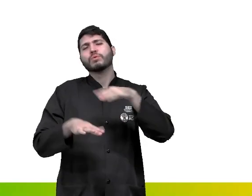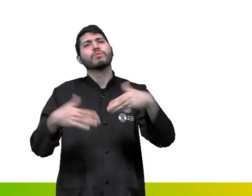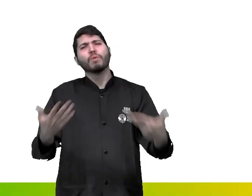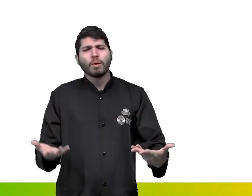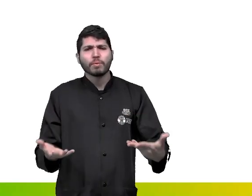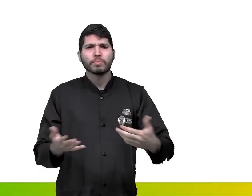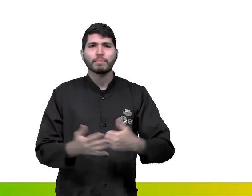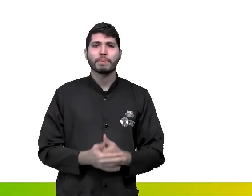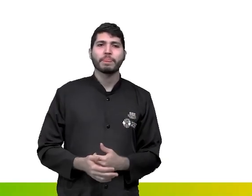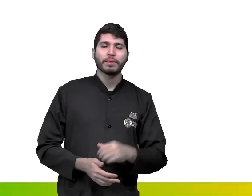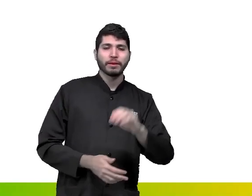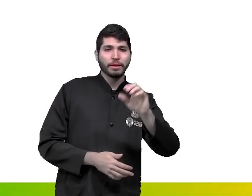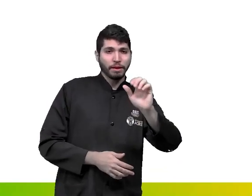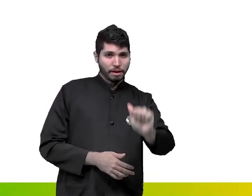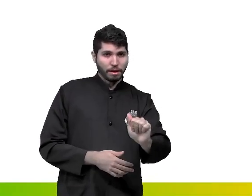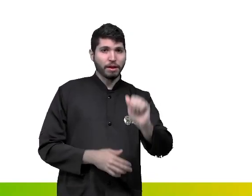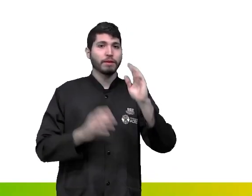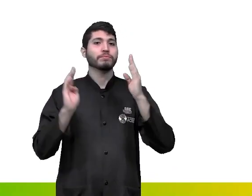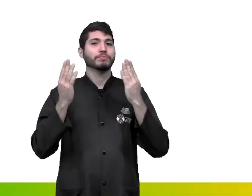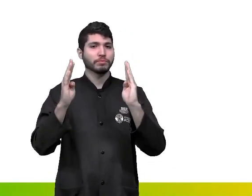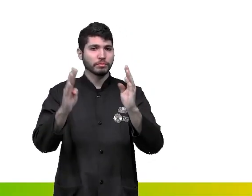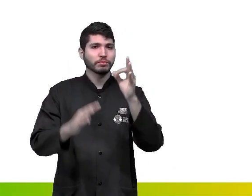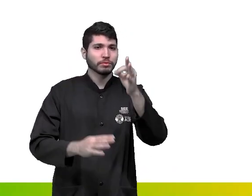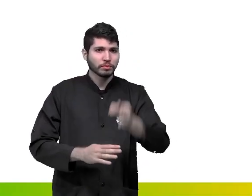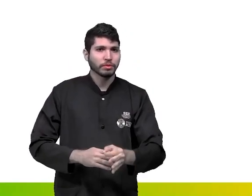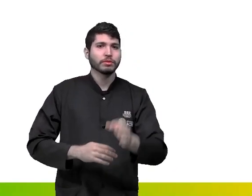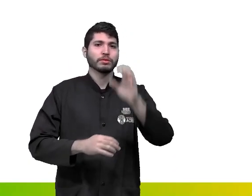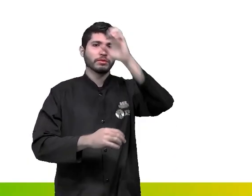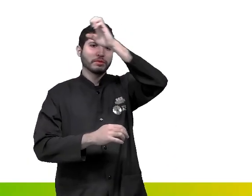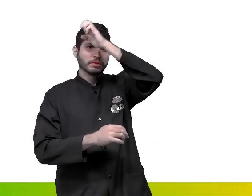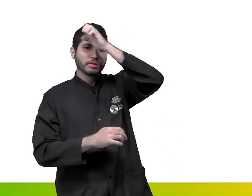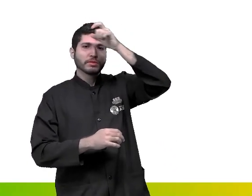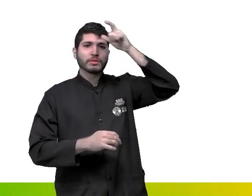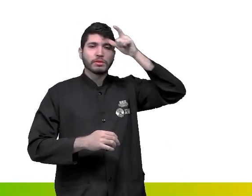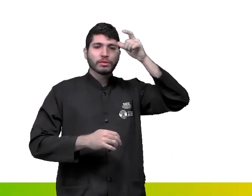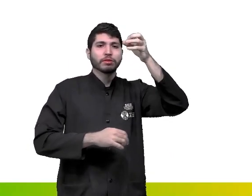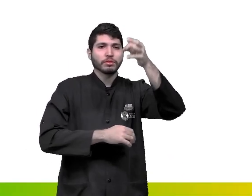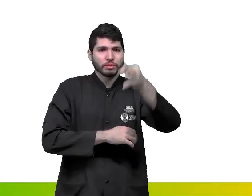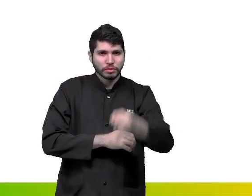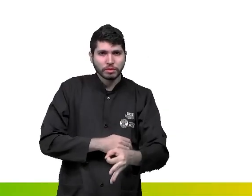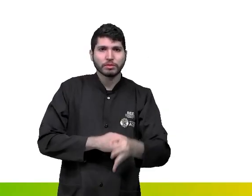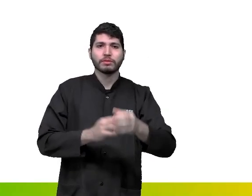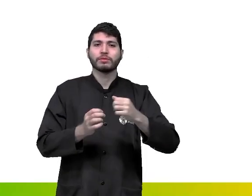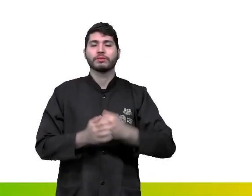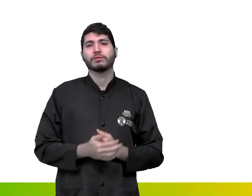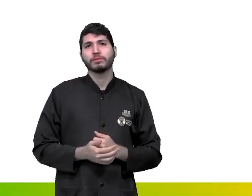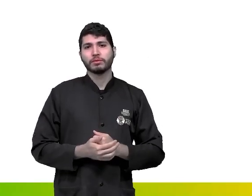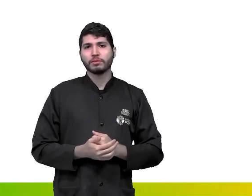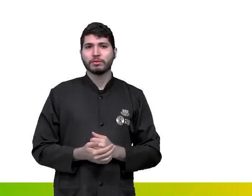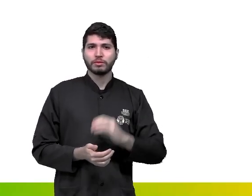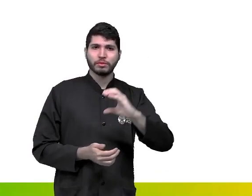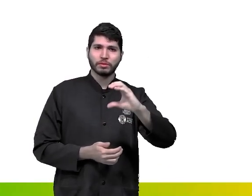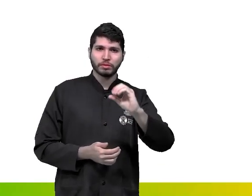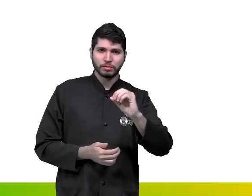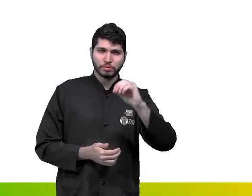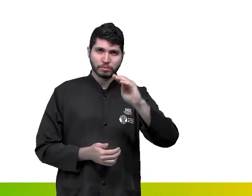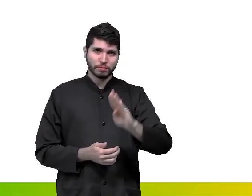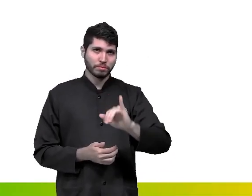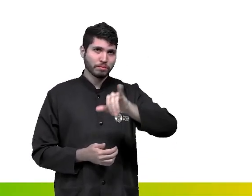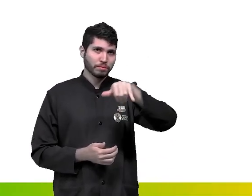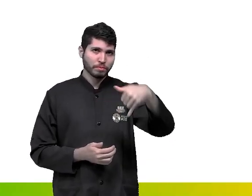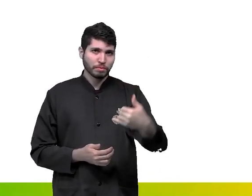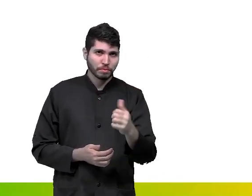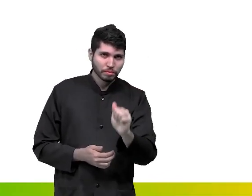correto. Epitaciolândia também faz fronteira com a Cobija ali, Bolívia, correto. A própria Cobija, que faz fronteira